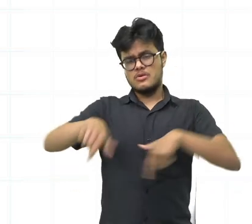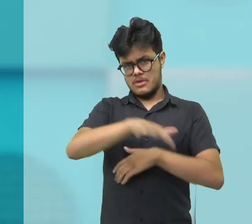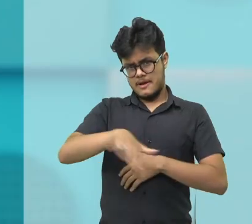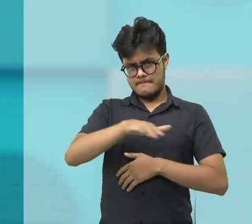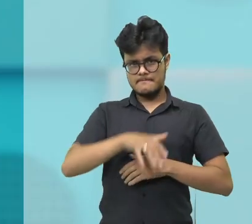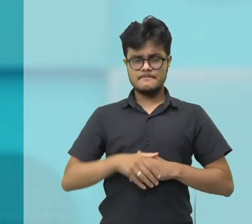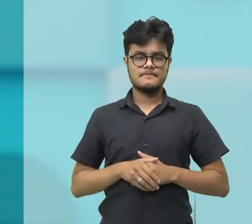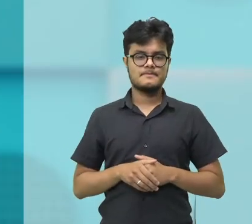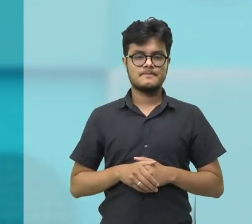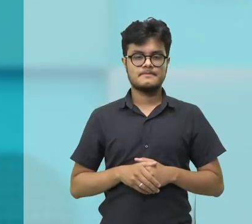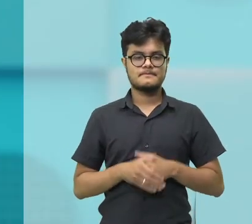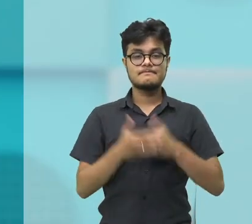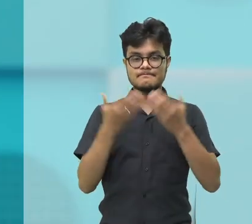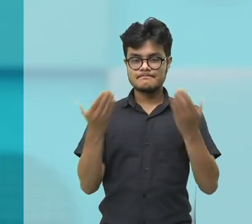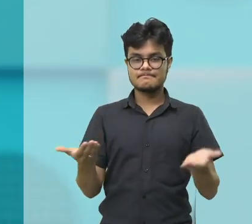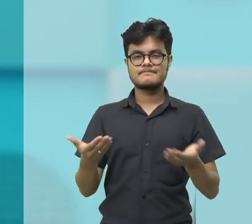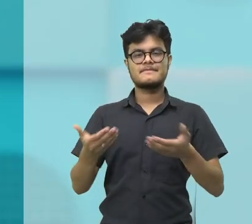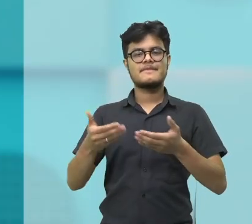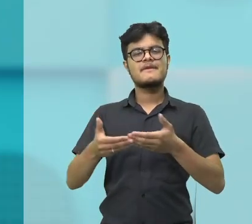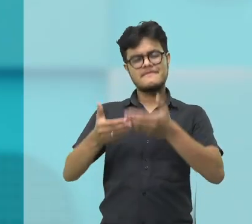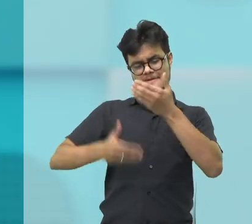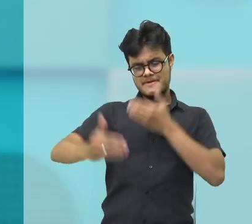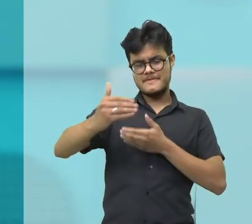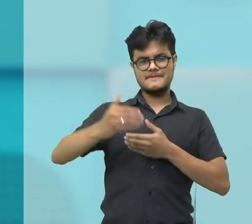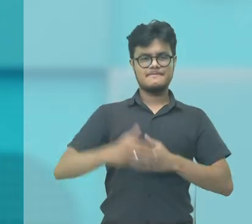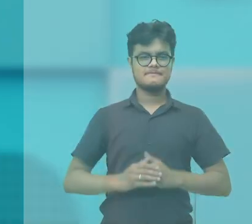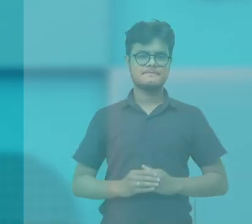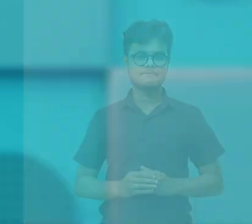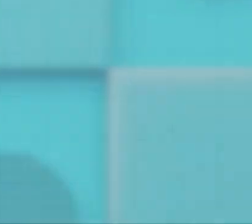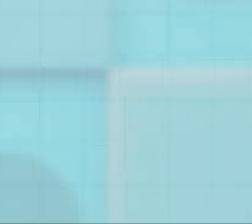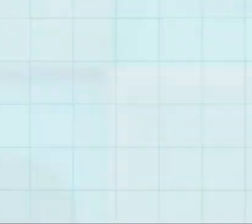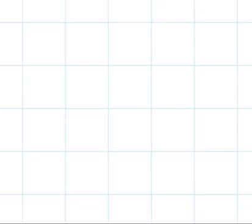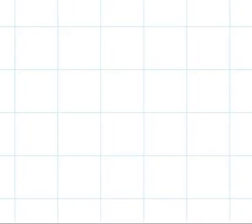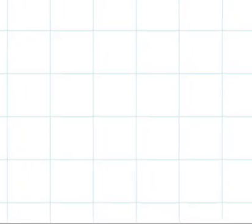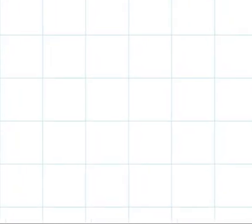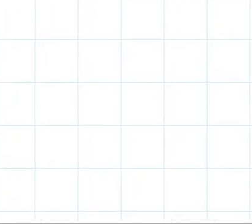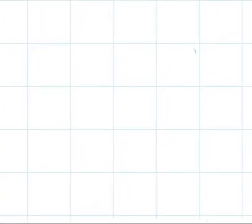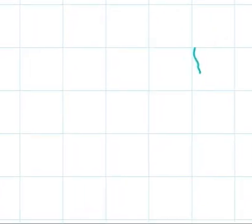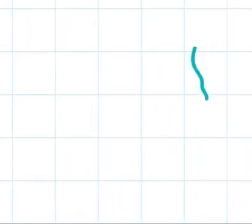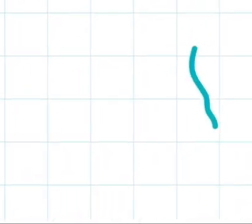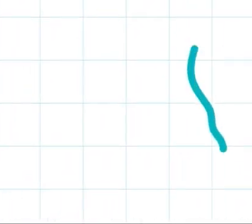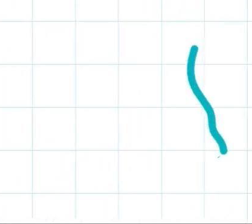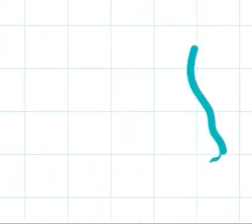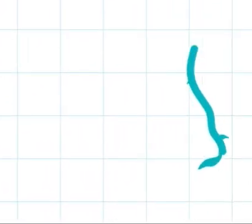local. Então, vamos para a nossa aula?